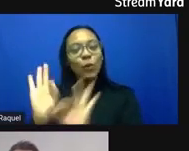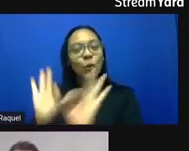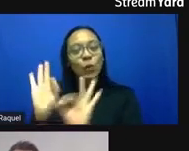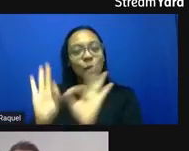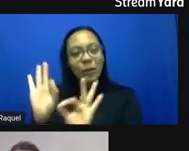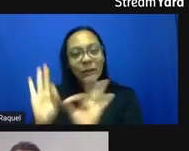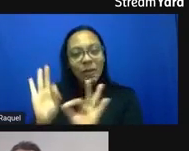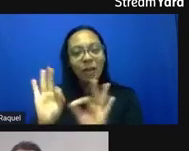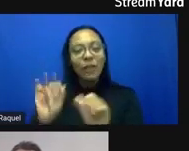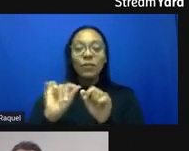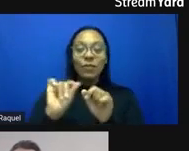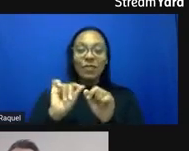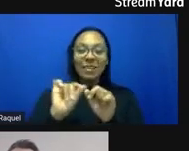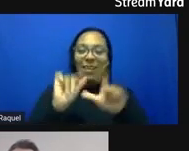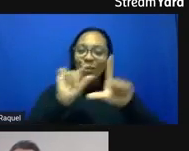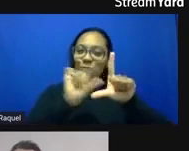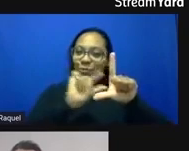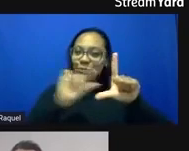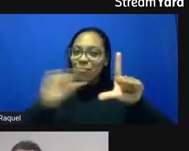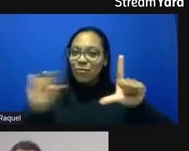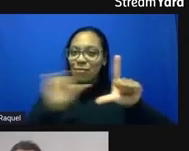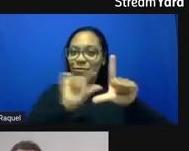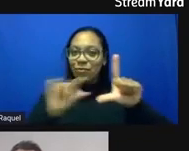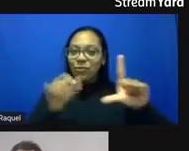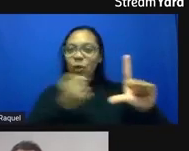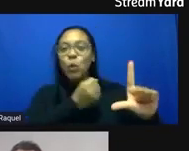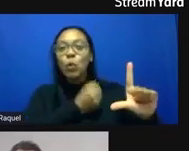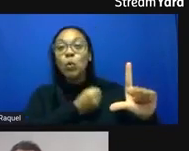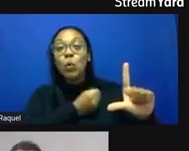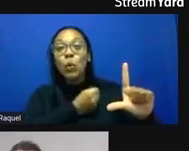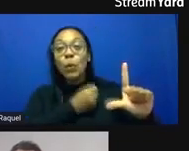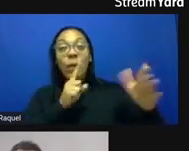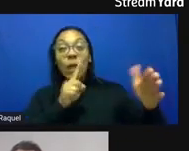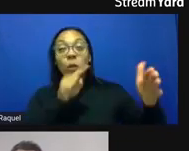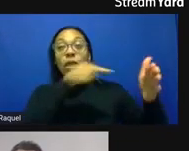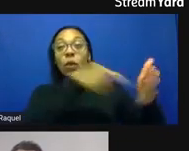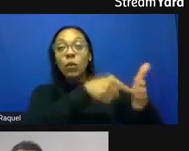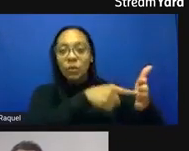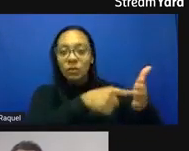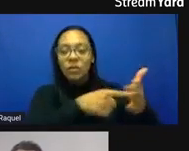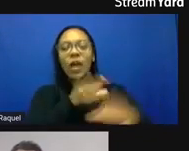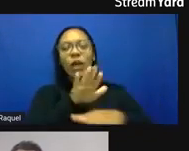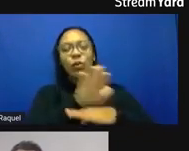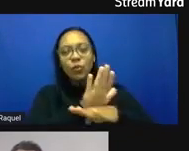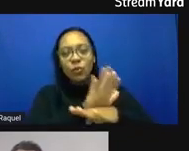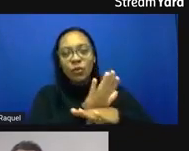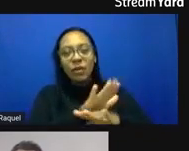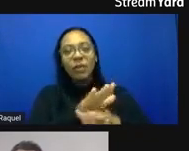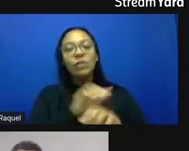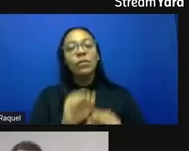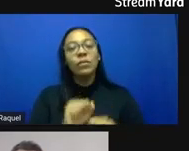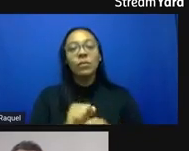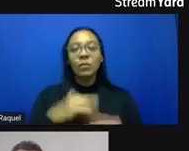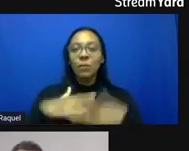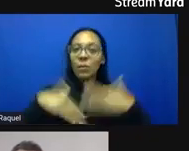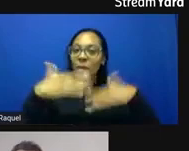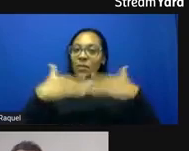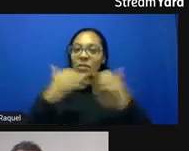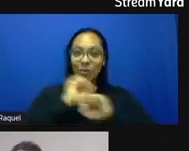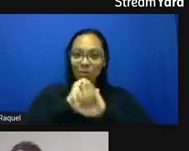aqui embaixo. Acho que isso contribui bastante para o trabalho ser cada vez mais limpo e eficaz.